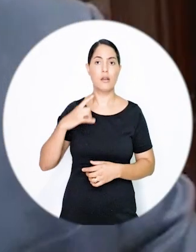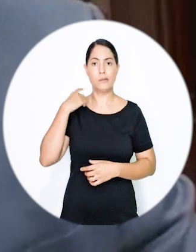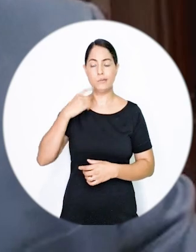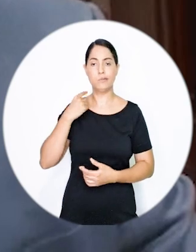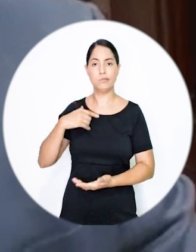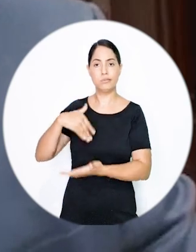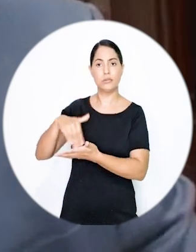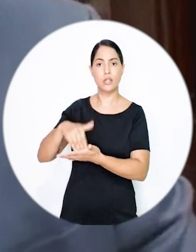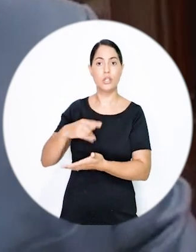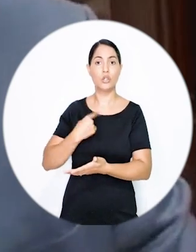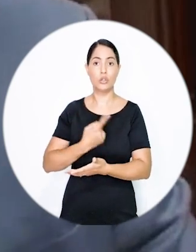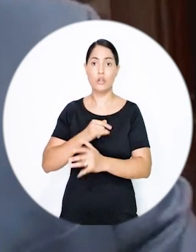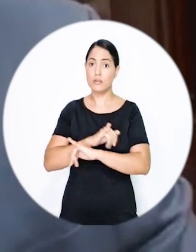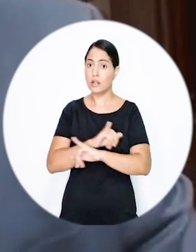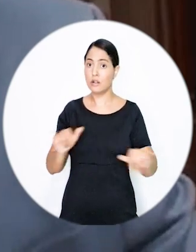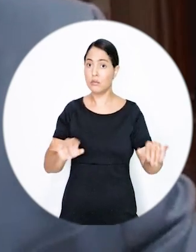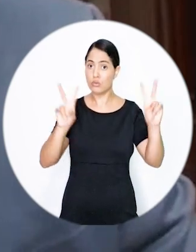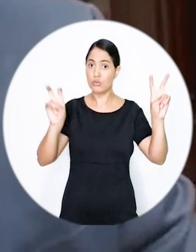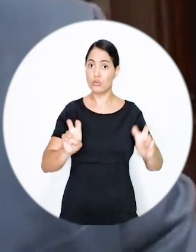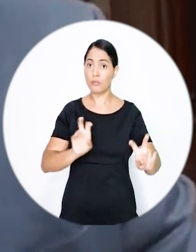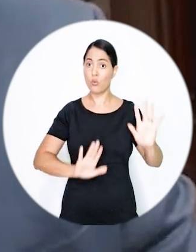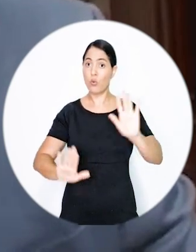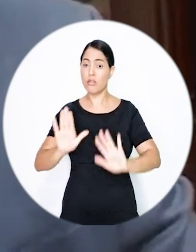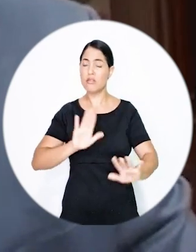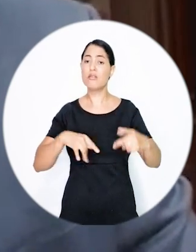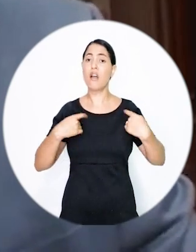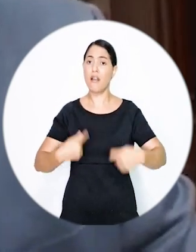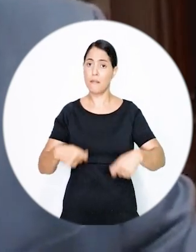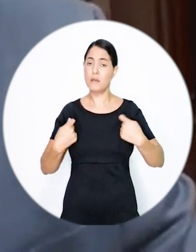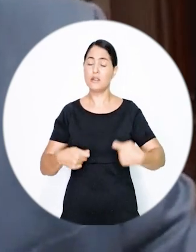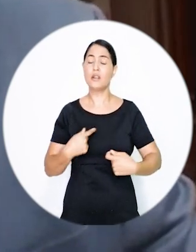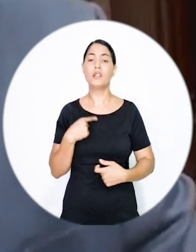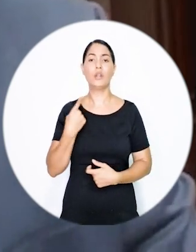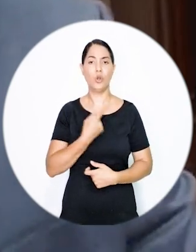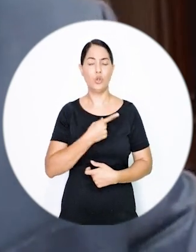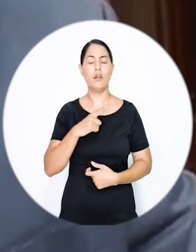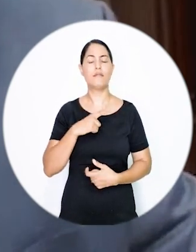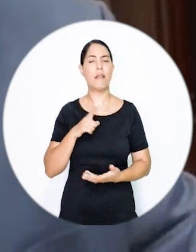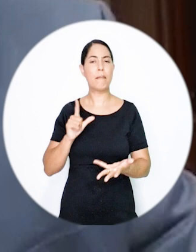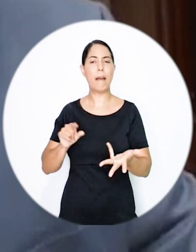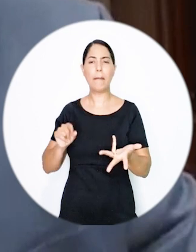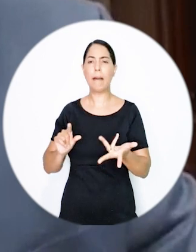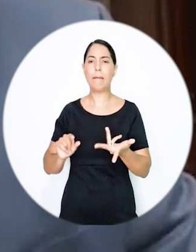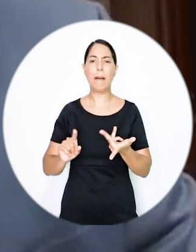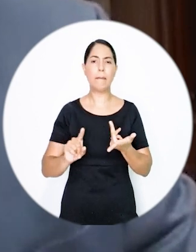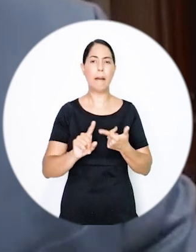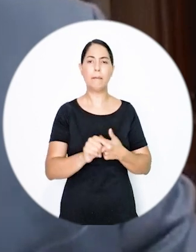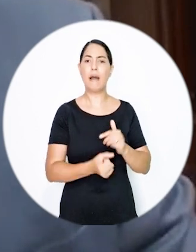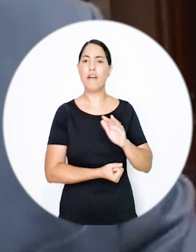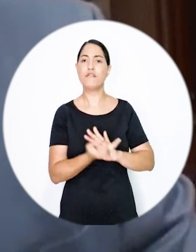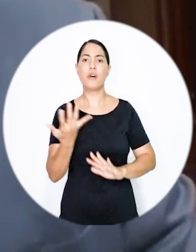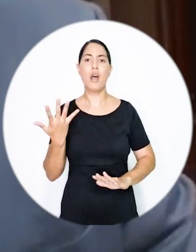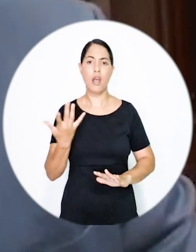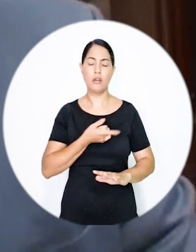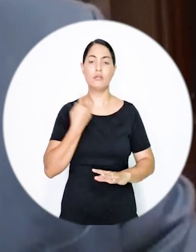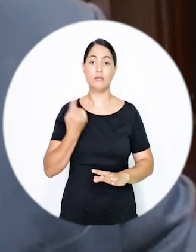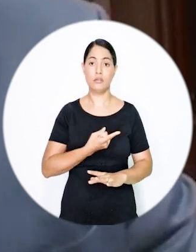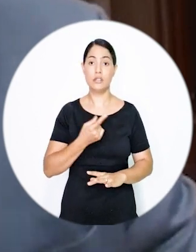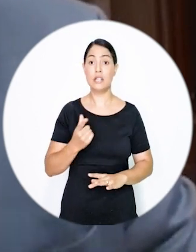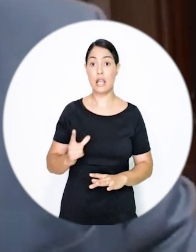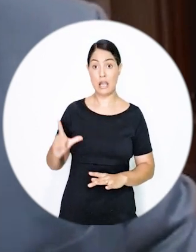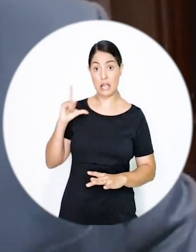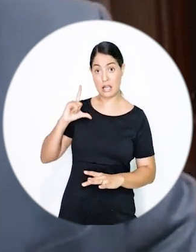são realizadas pela polícia, de mídias, do cuidado que tem que se ter. Então, são várias ações que nós